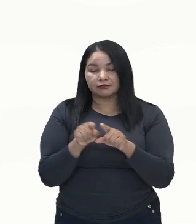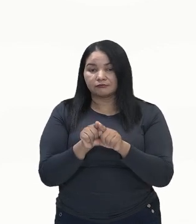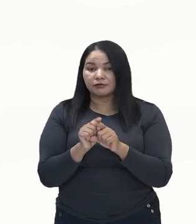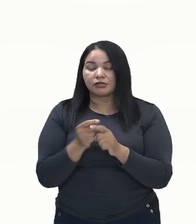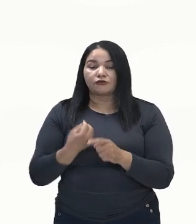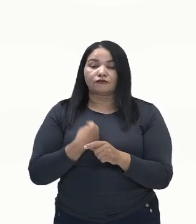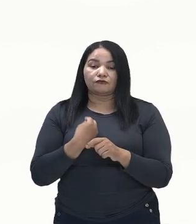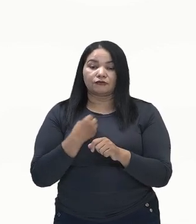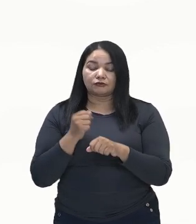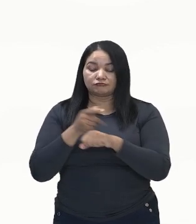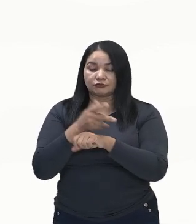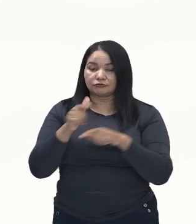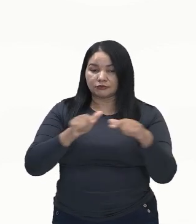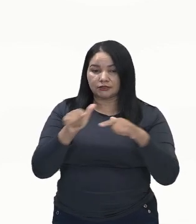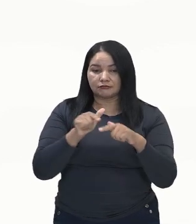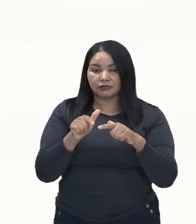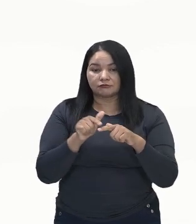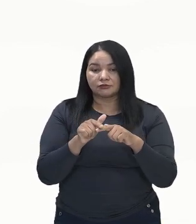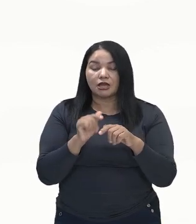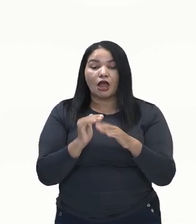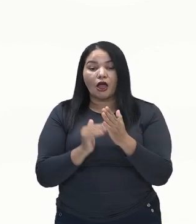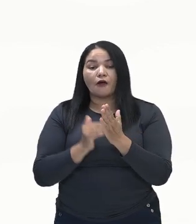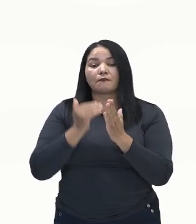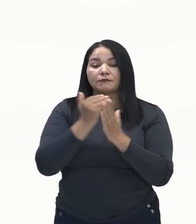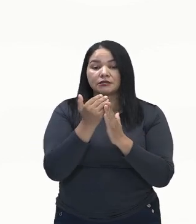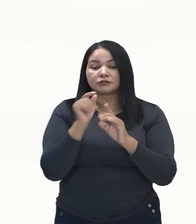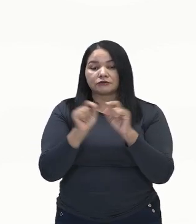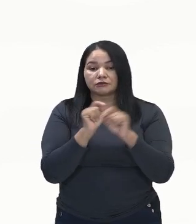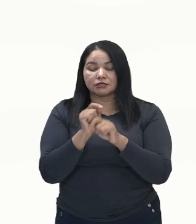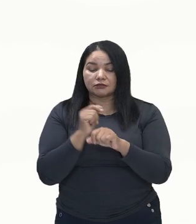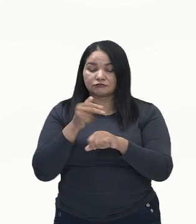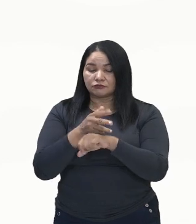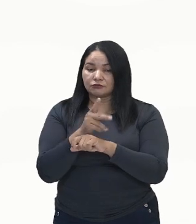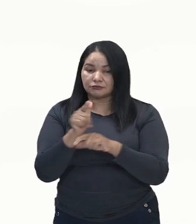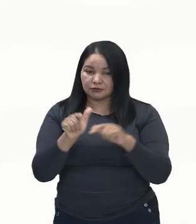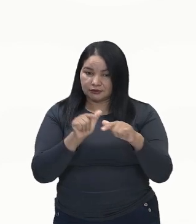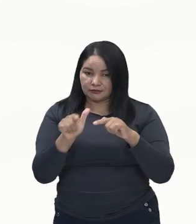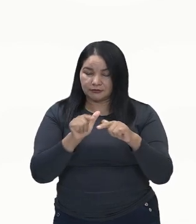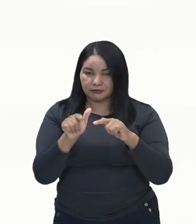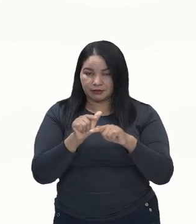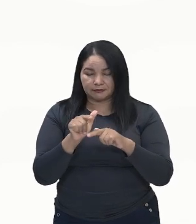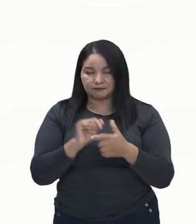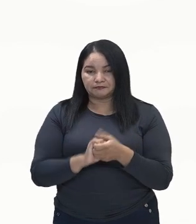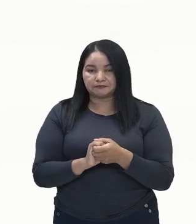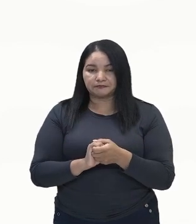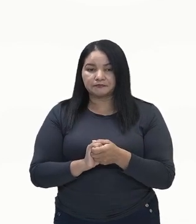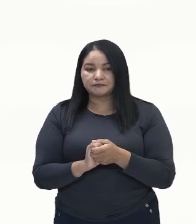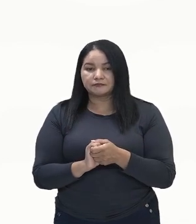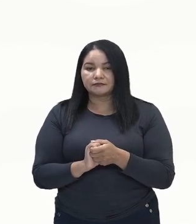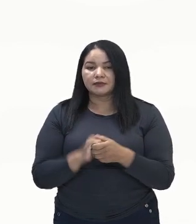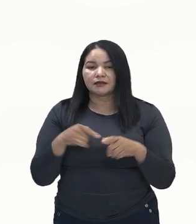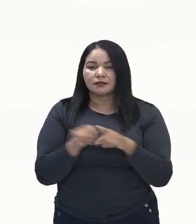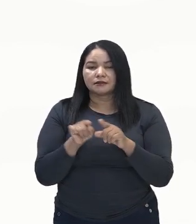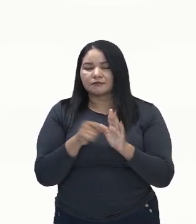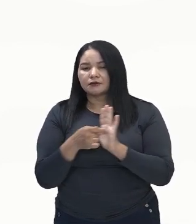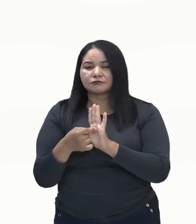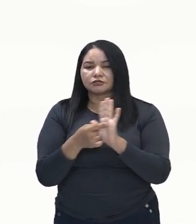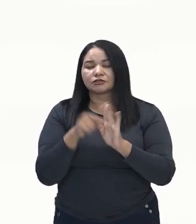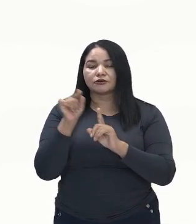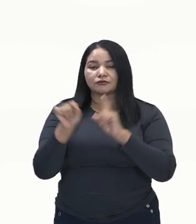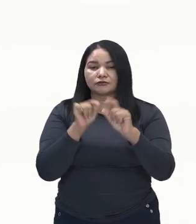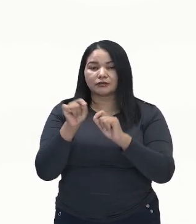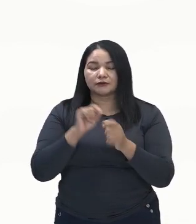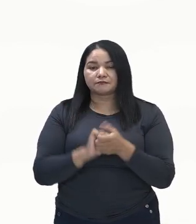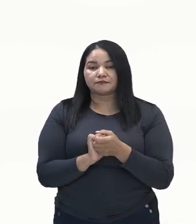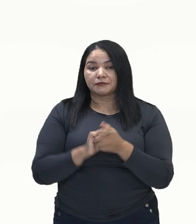aumentando suas chances de empregabilidade, conforme eu já comentei com vocês. Destaco também que o